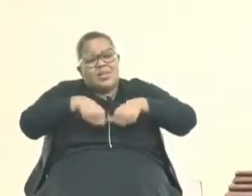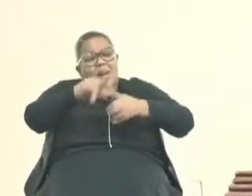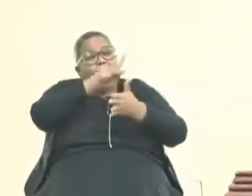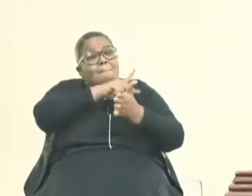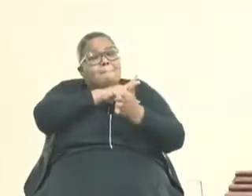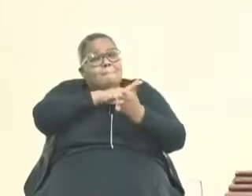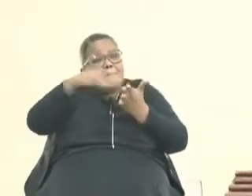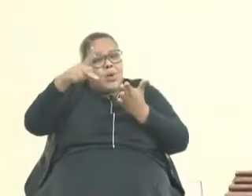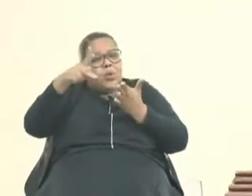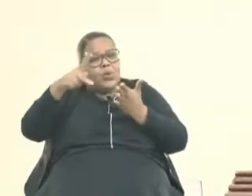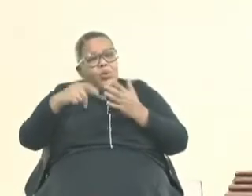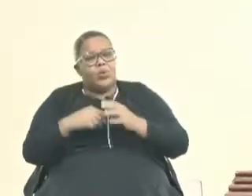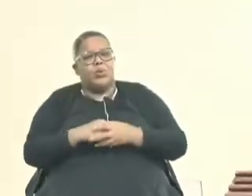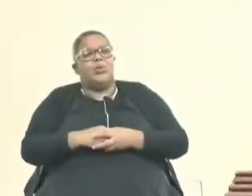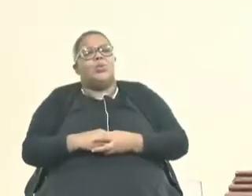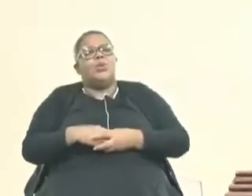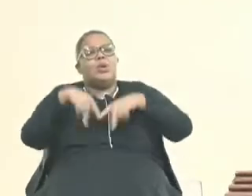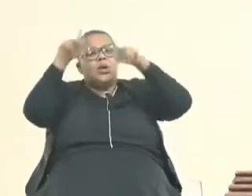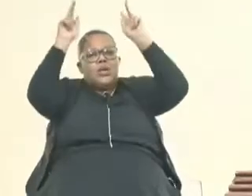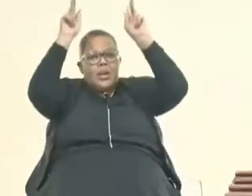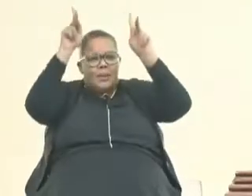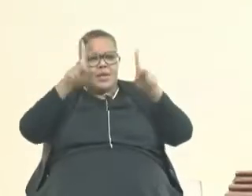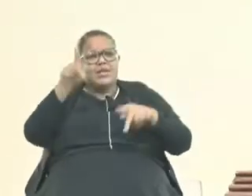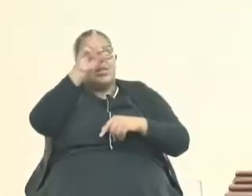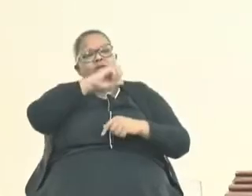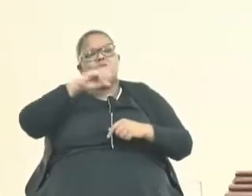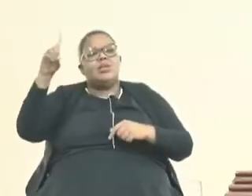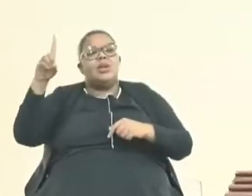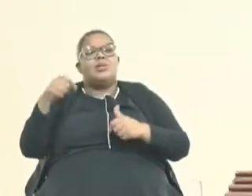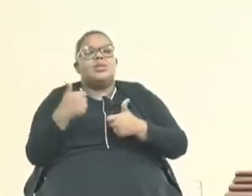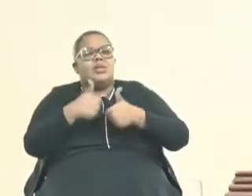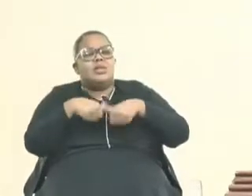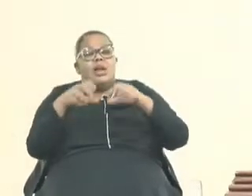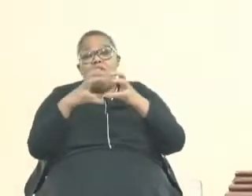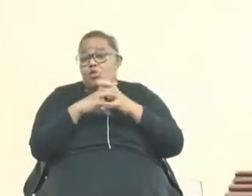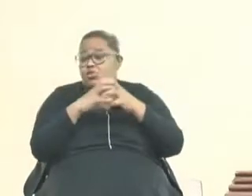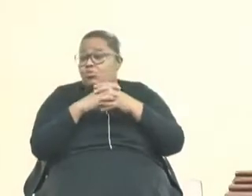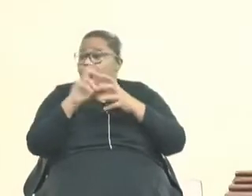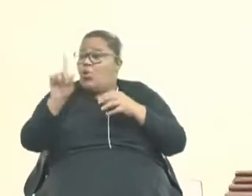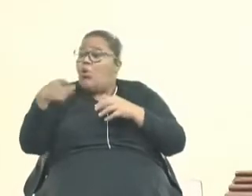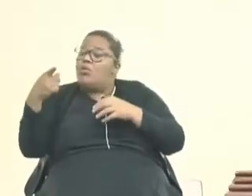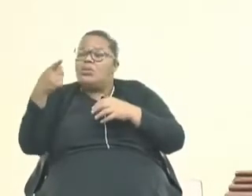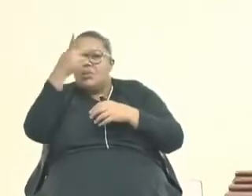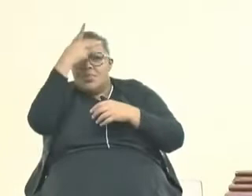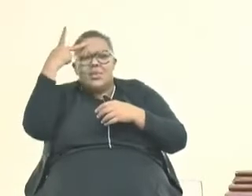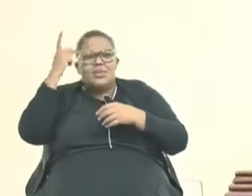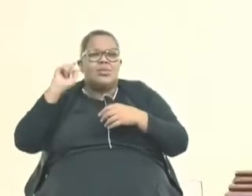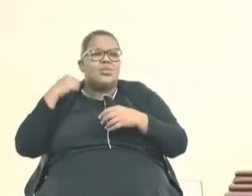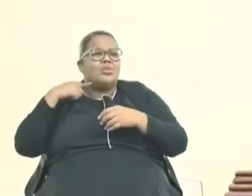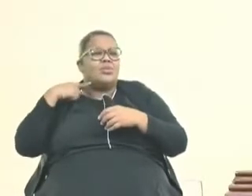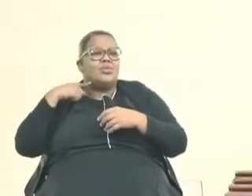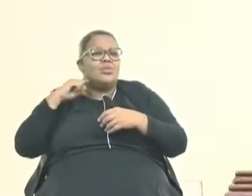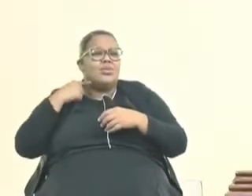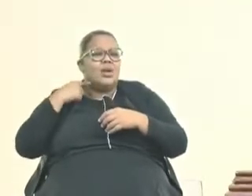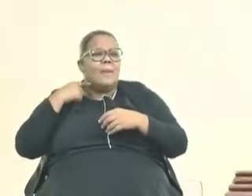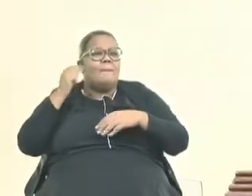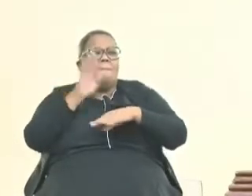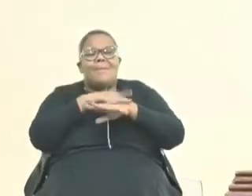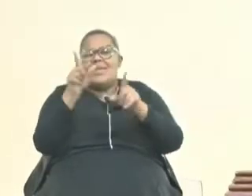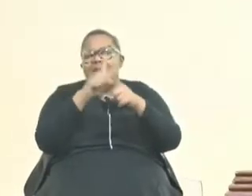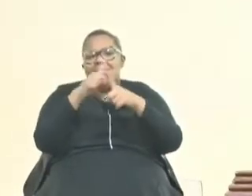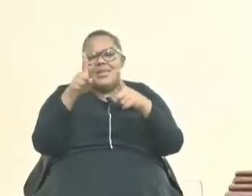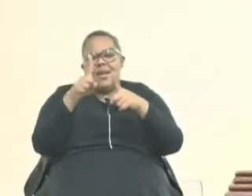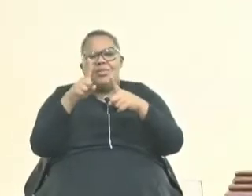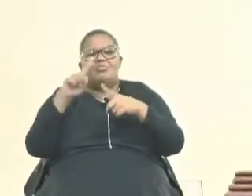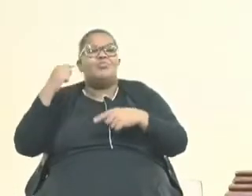puro ele cresceu com os filhos dele mas que coisa interessante não aprendeu os erros dos filhos dele